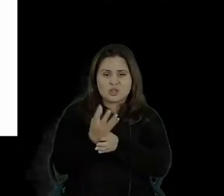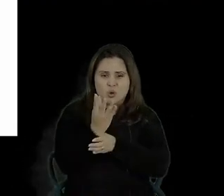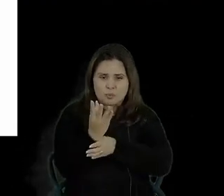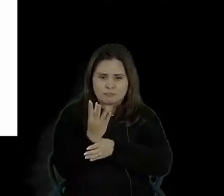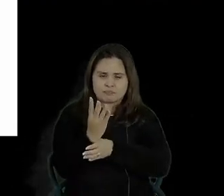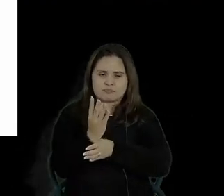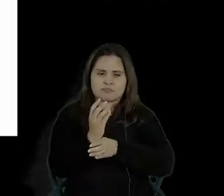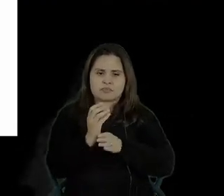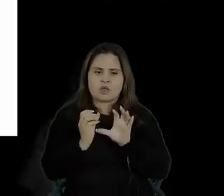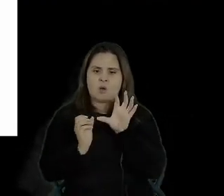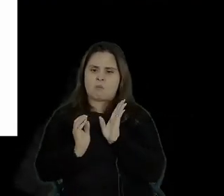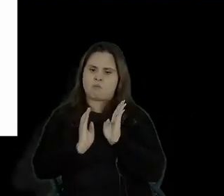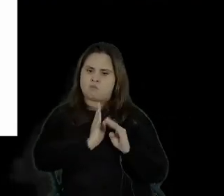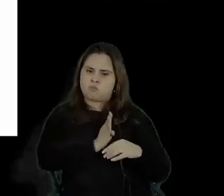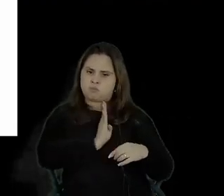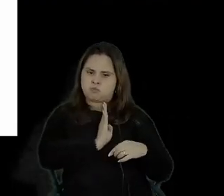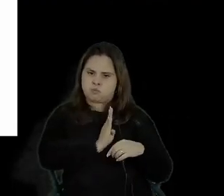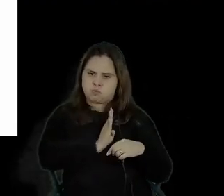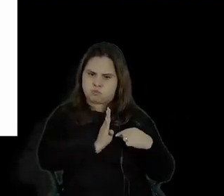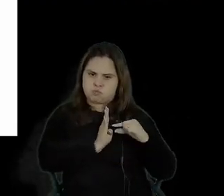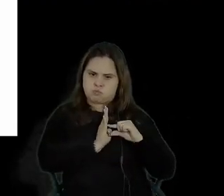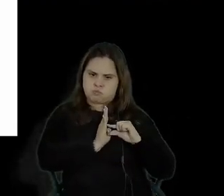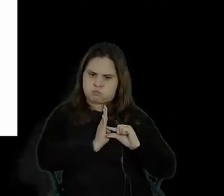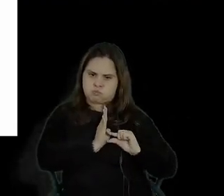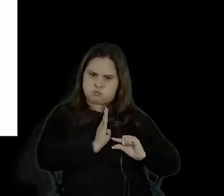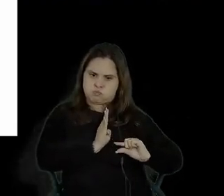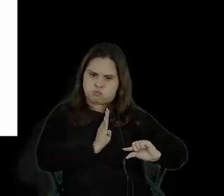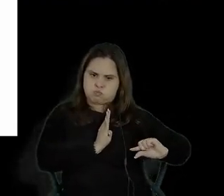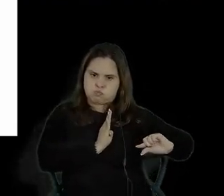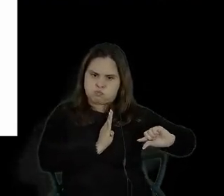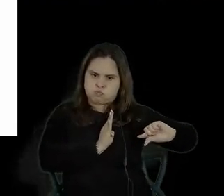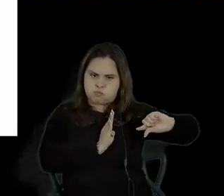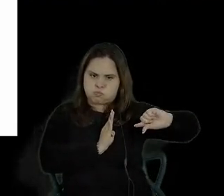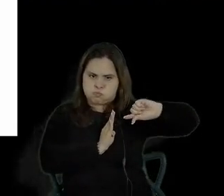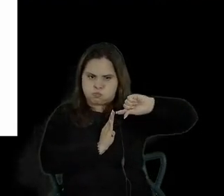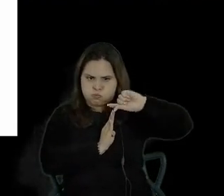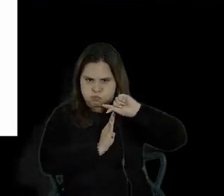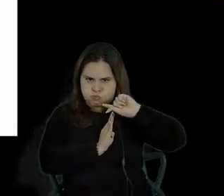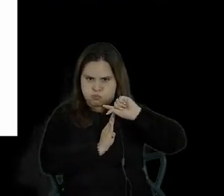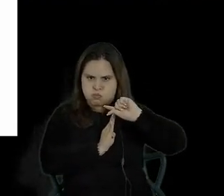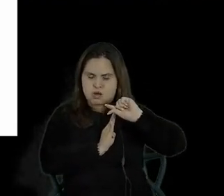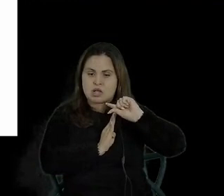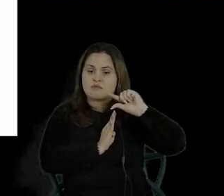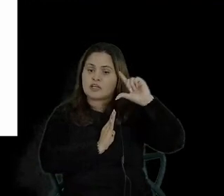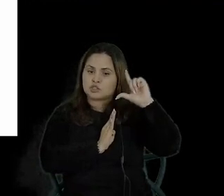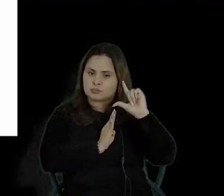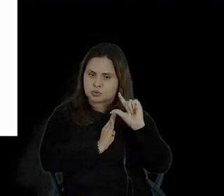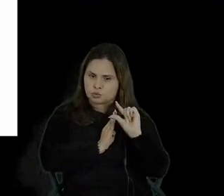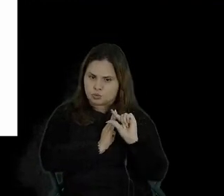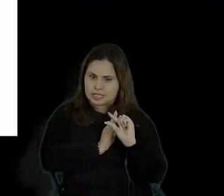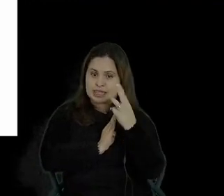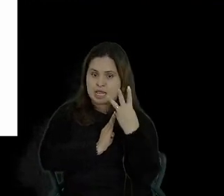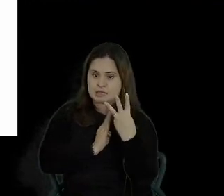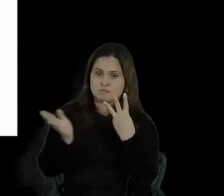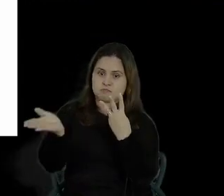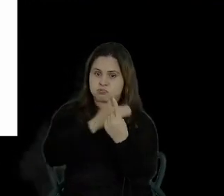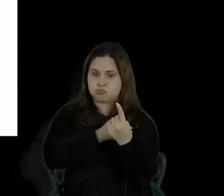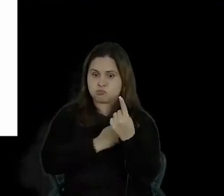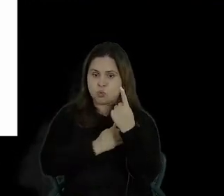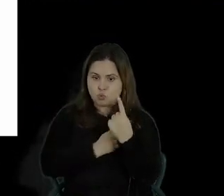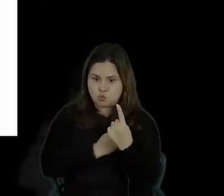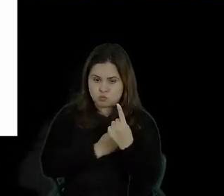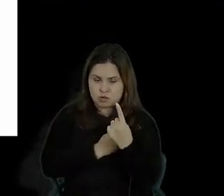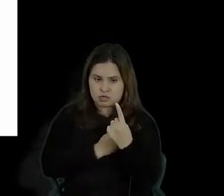que a gente vai conseguir fazer a distribuição do fluxo para reduzir as cirurgias de 3 para 1. Porém, aquele